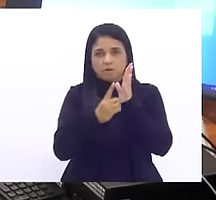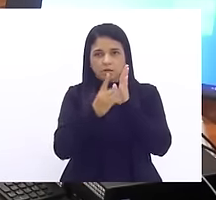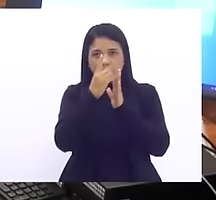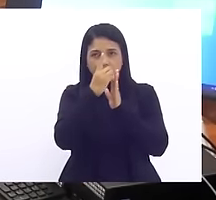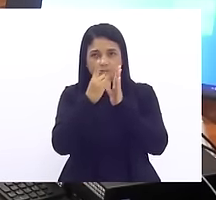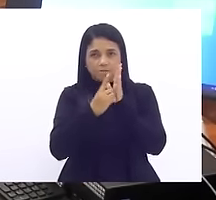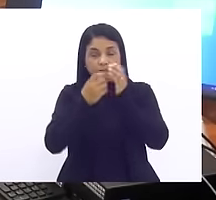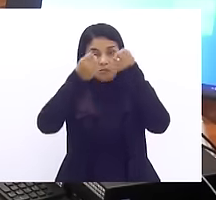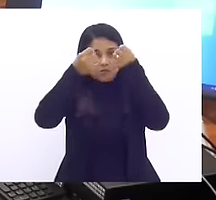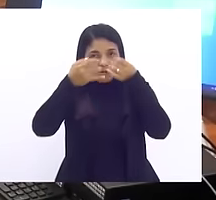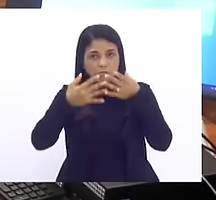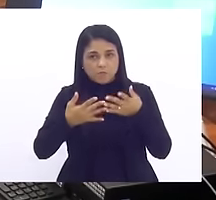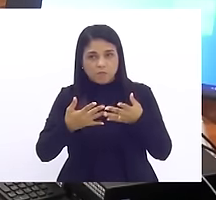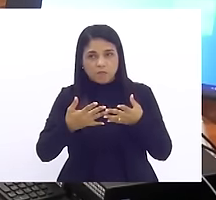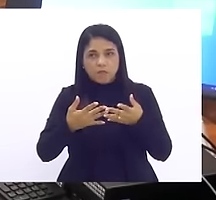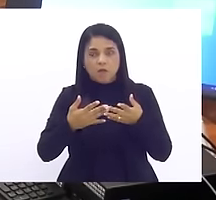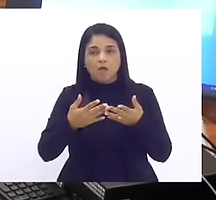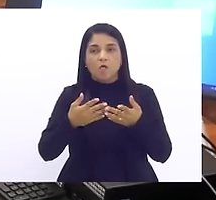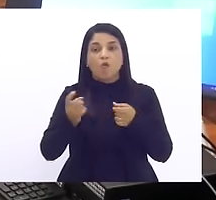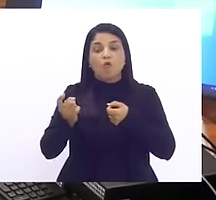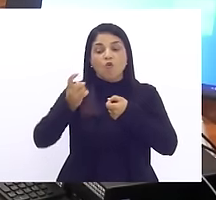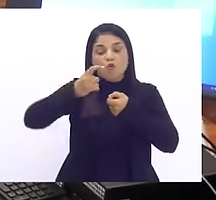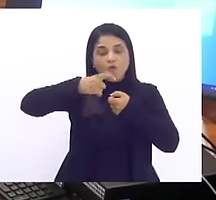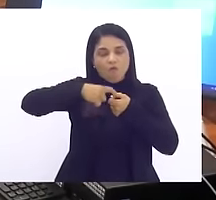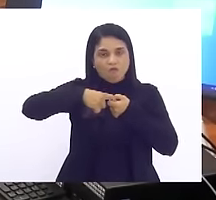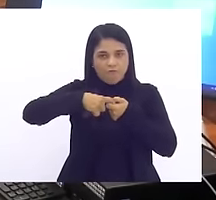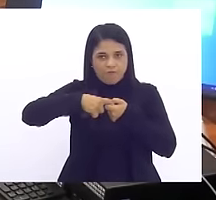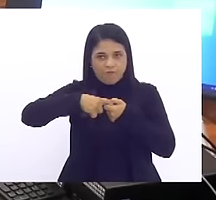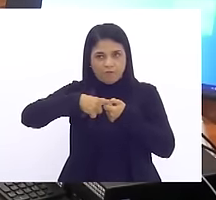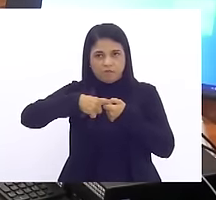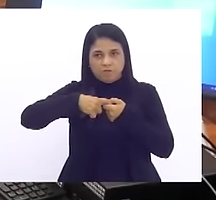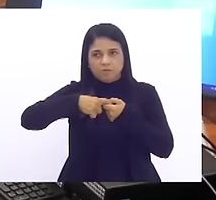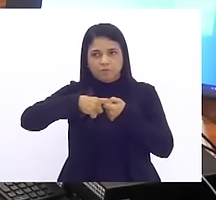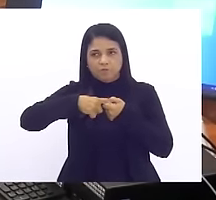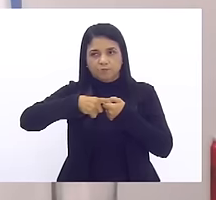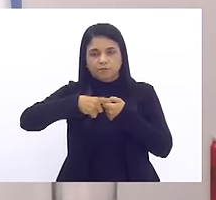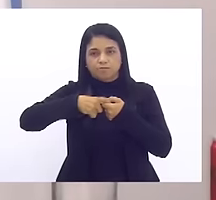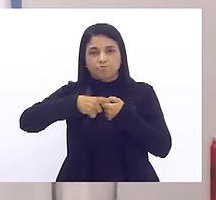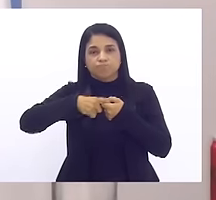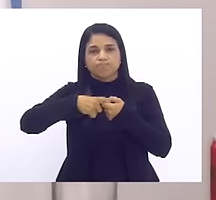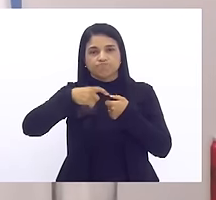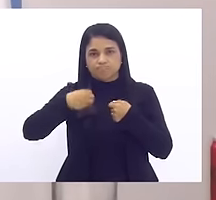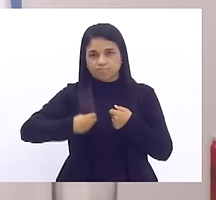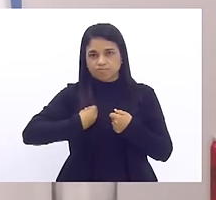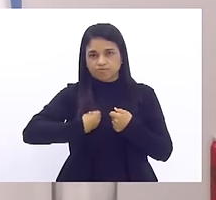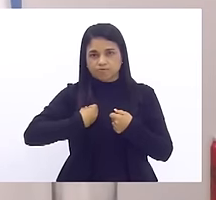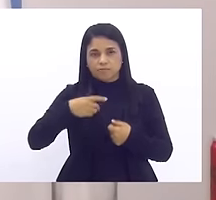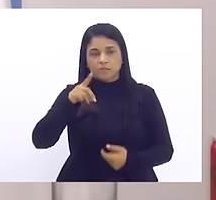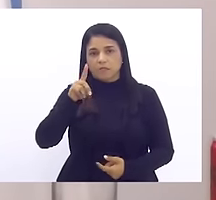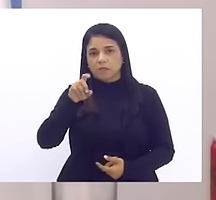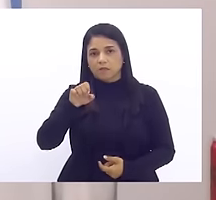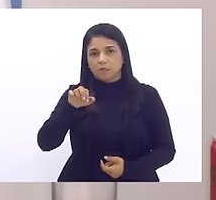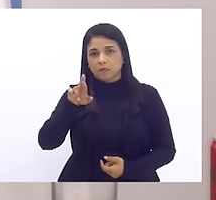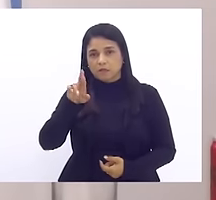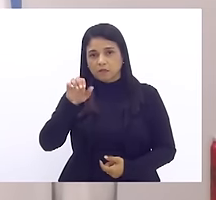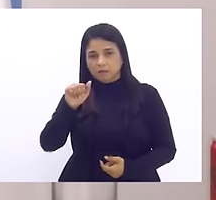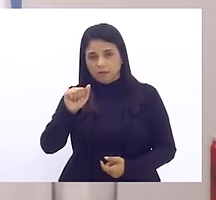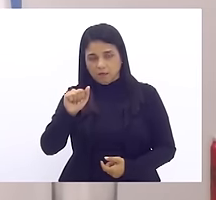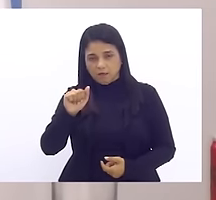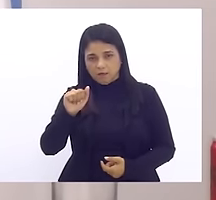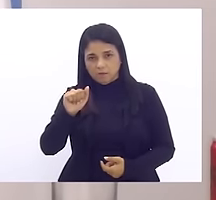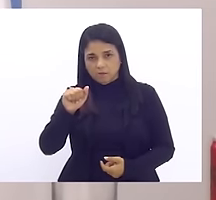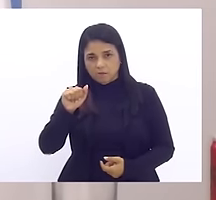para explicar para a gente primeiro o convênio existe convênio com dentro do Detran né